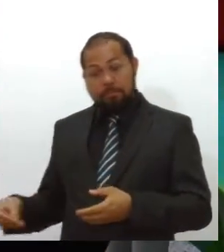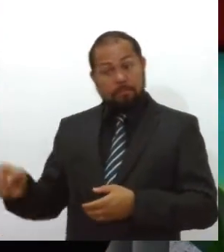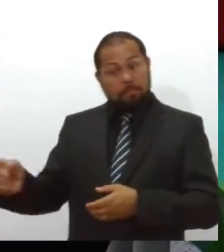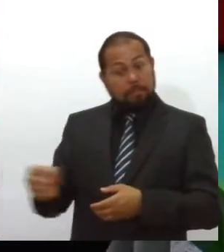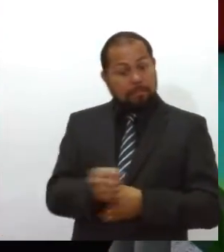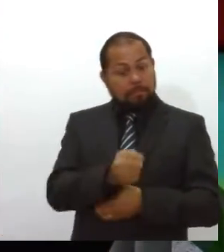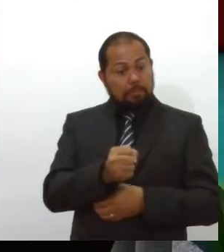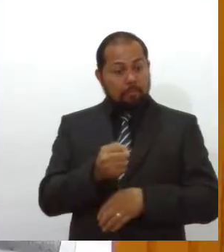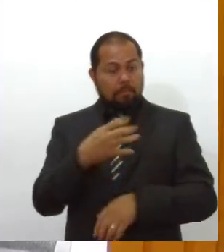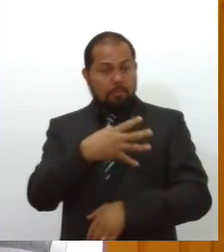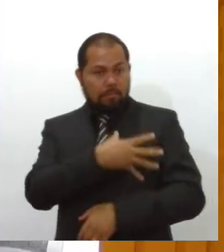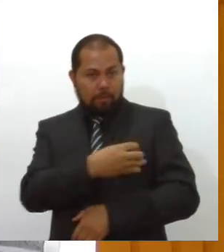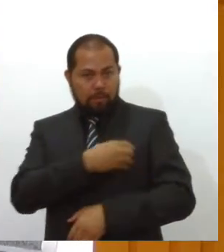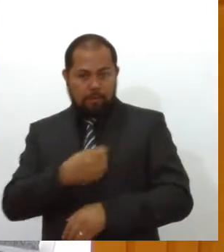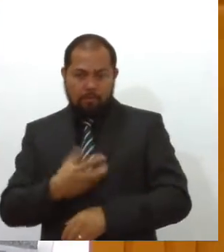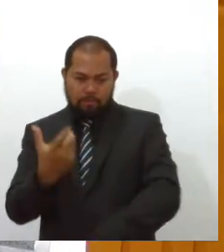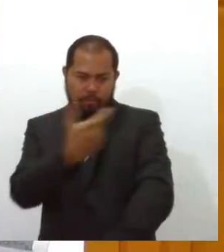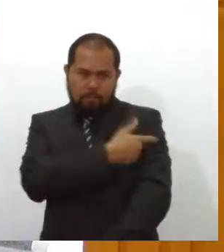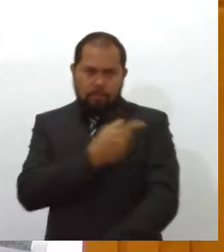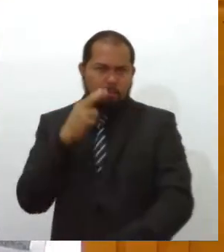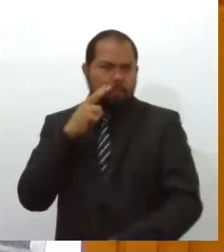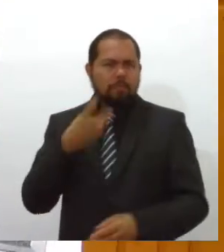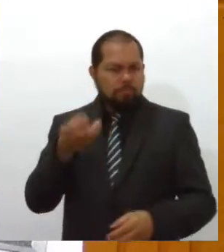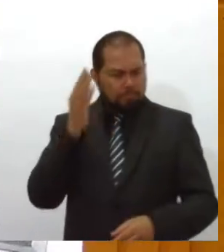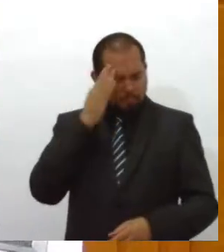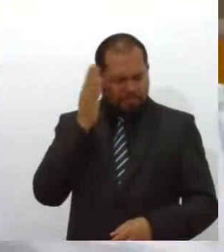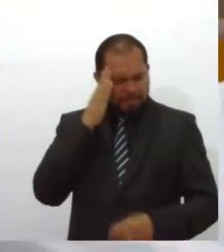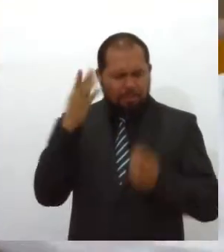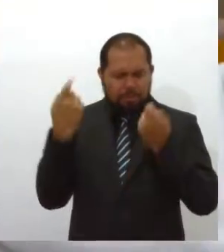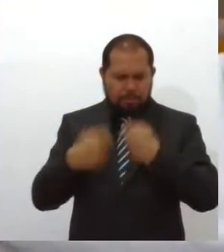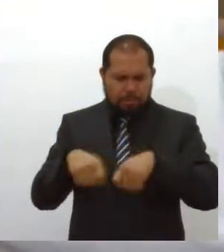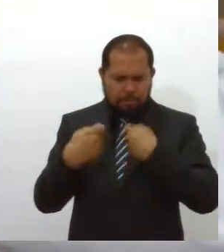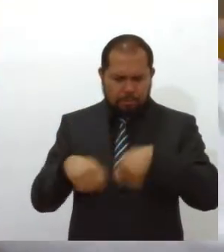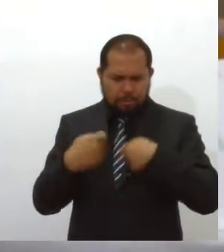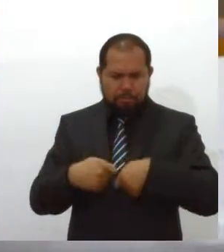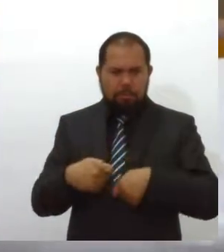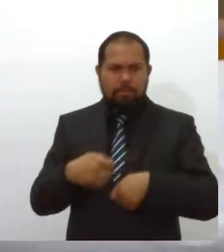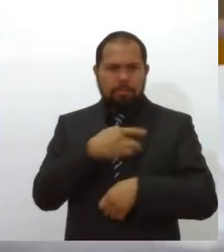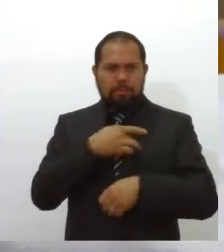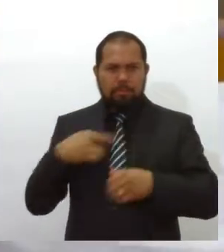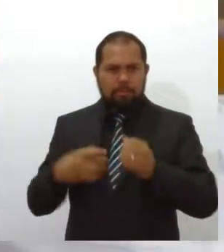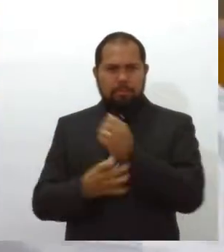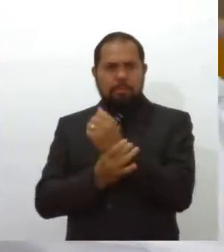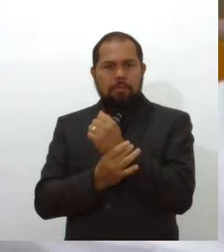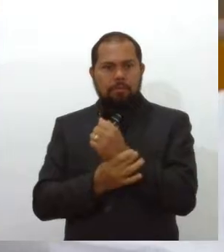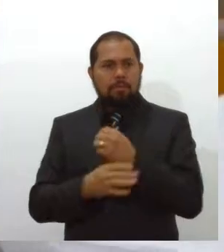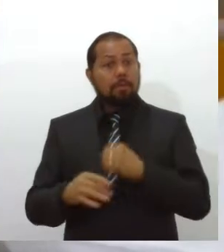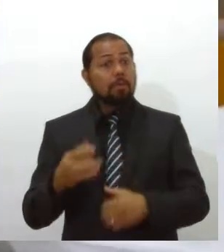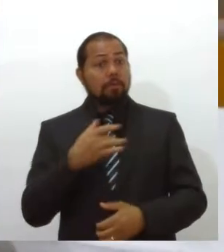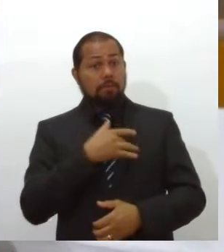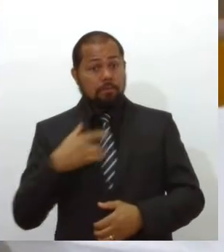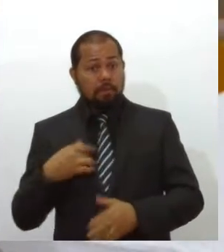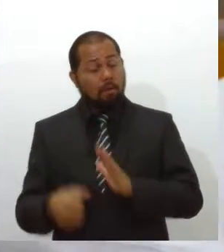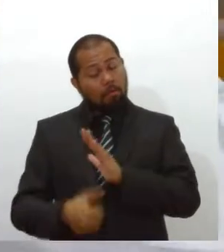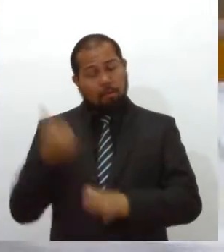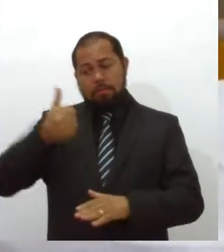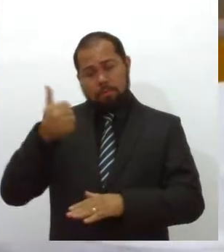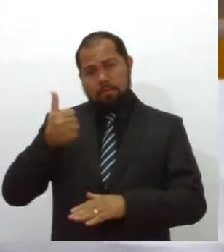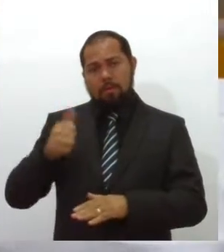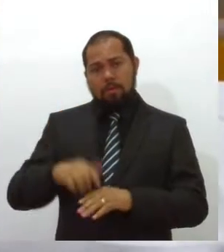algo necessário para garantir a saúde das crianças. Saúde em primeiro lugar, né? A gente tem que pensar primeiro na